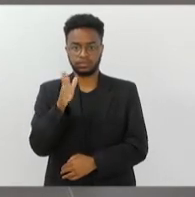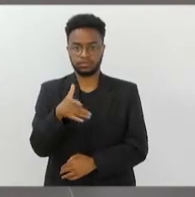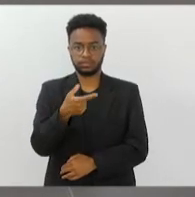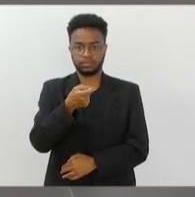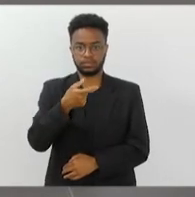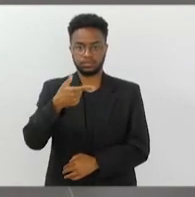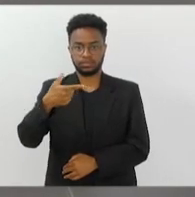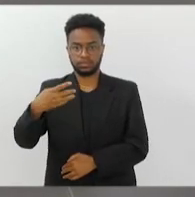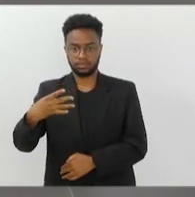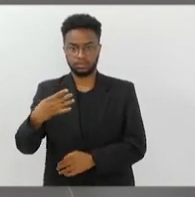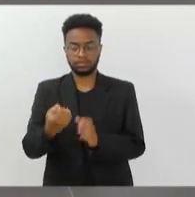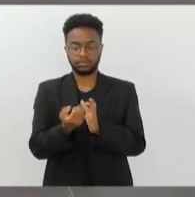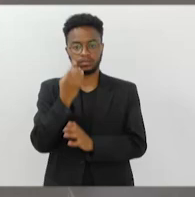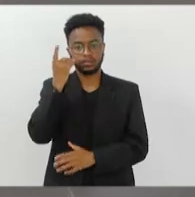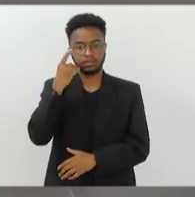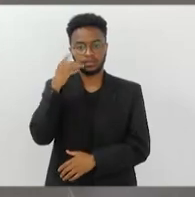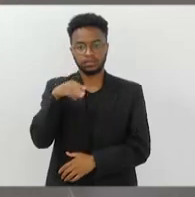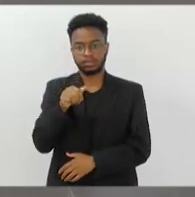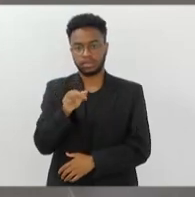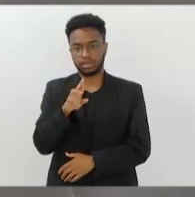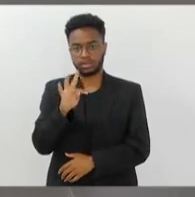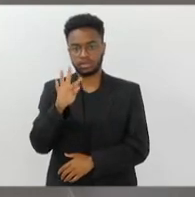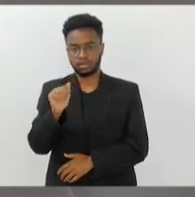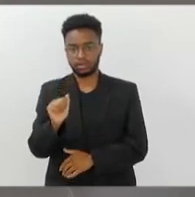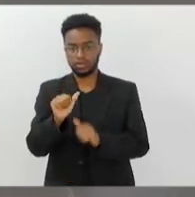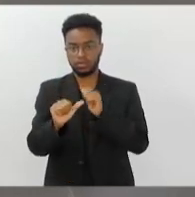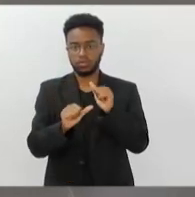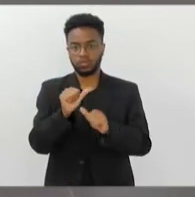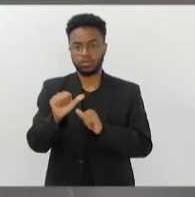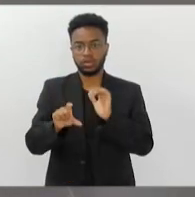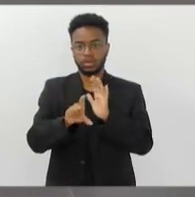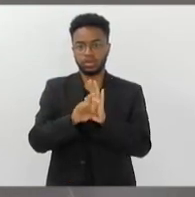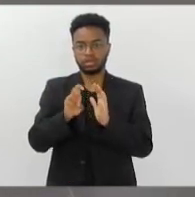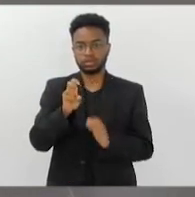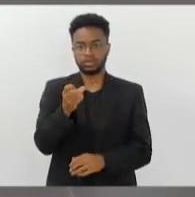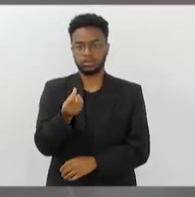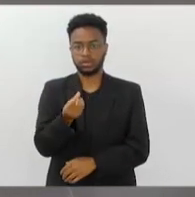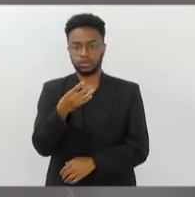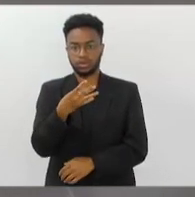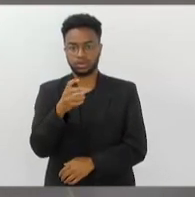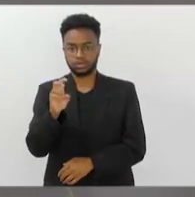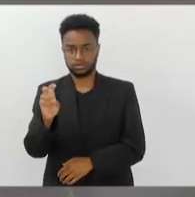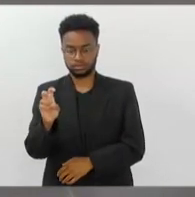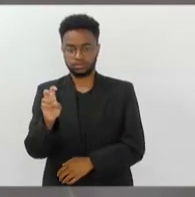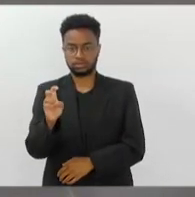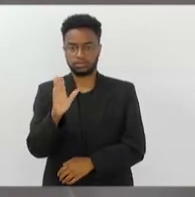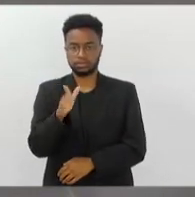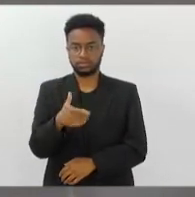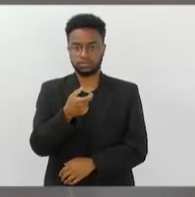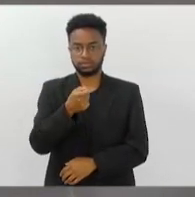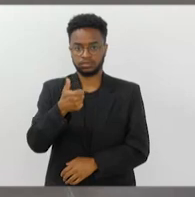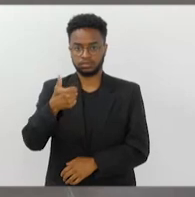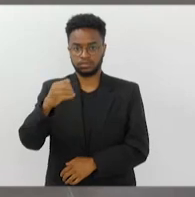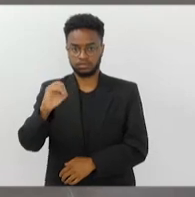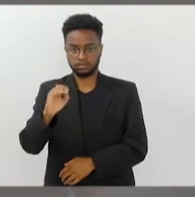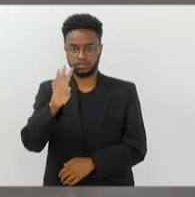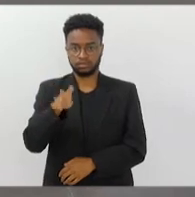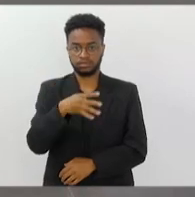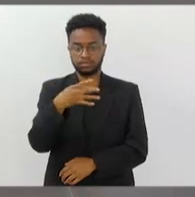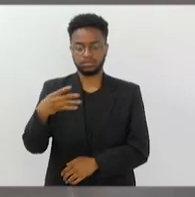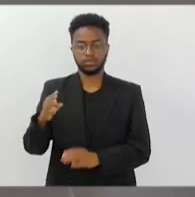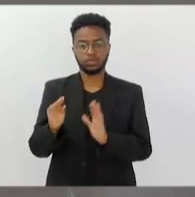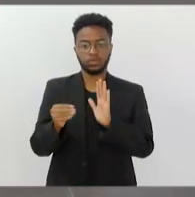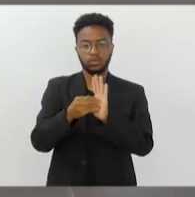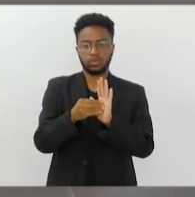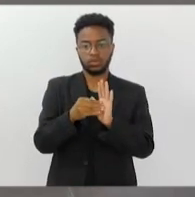3757-24, de autoria da deputada Marta Rocha, que altera a lei 5645 de 2010 para incluir no calendário oficial do